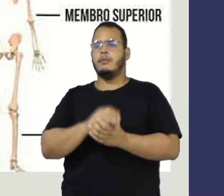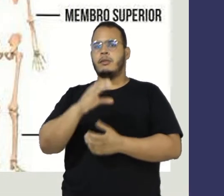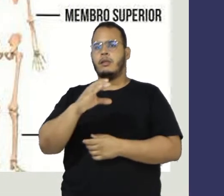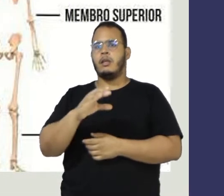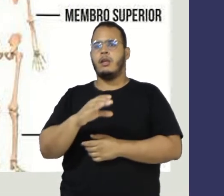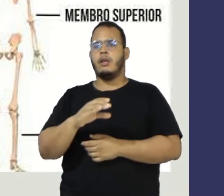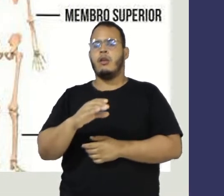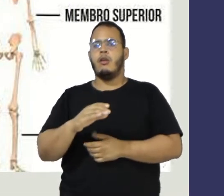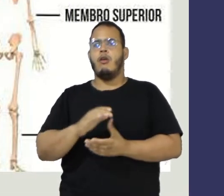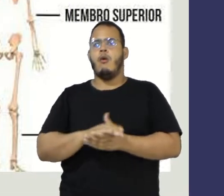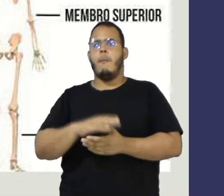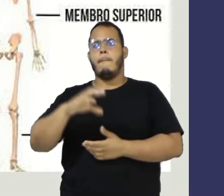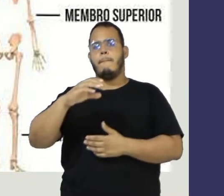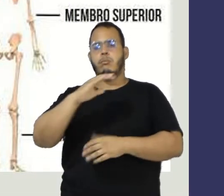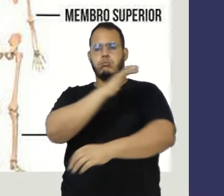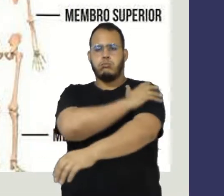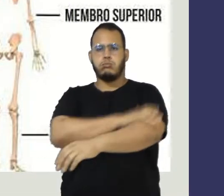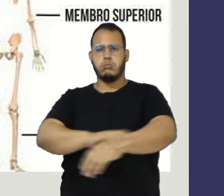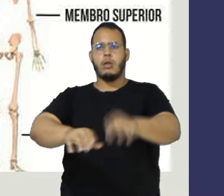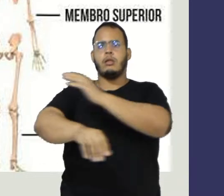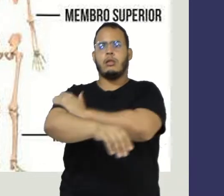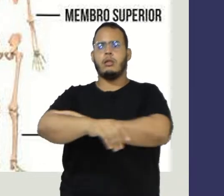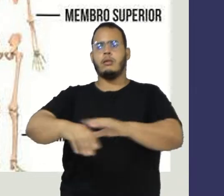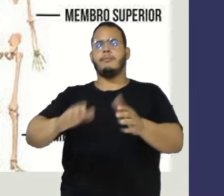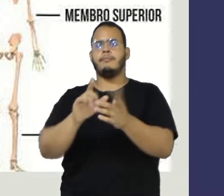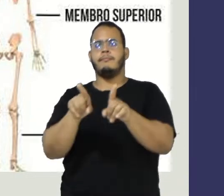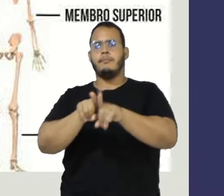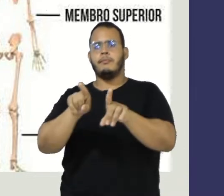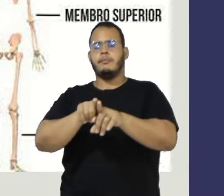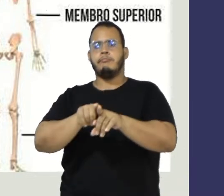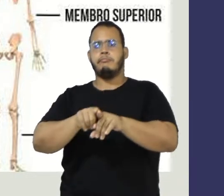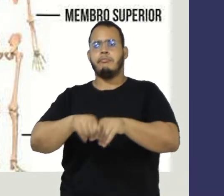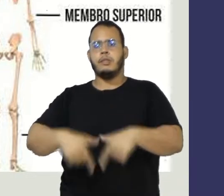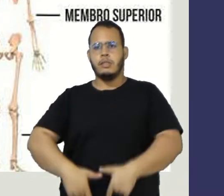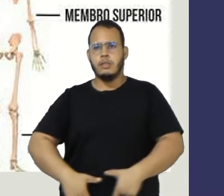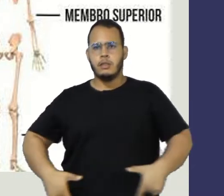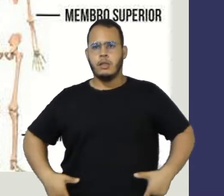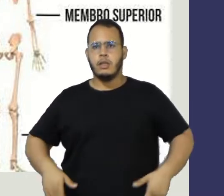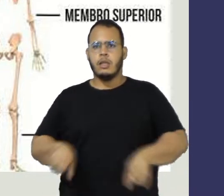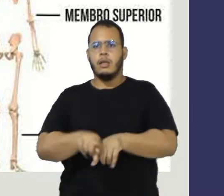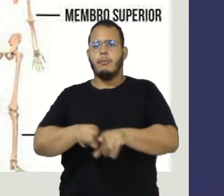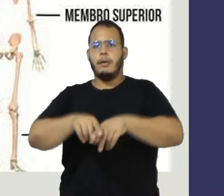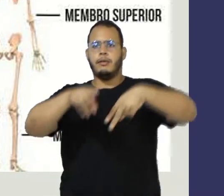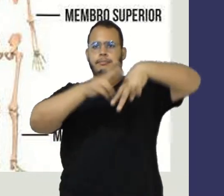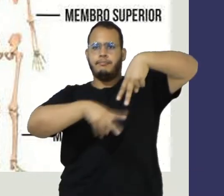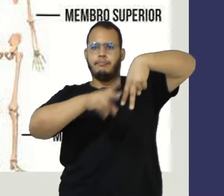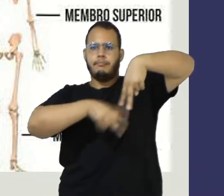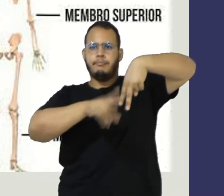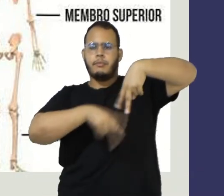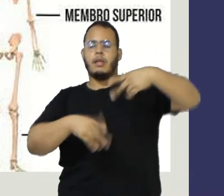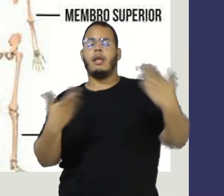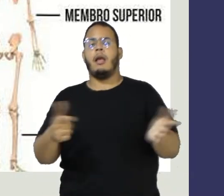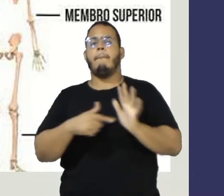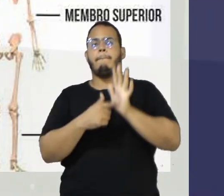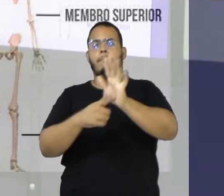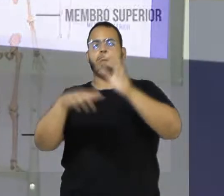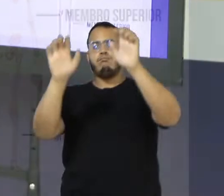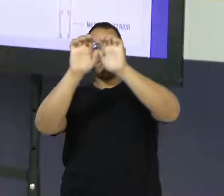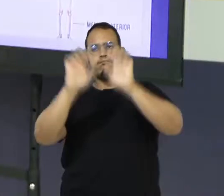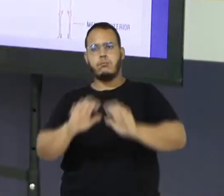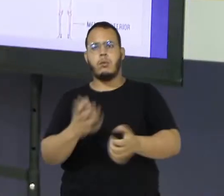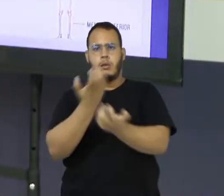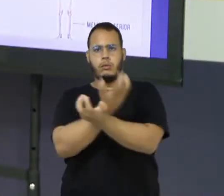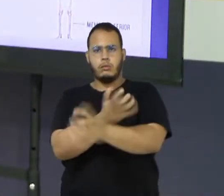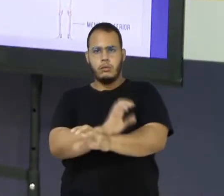membros superiores, a cintura pélvica e os membros inferiores, certo? Eles aí que vão estar formando o esqueleto apendicular.